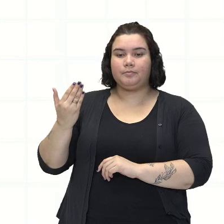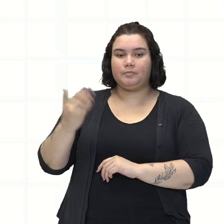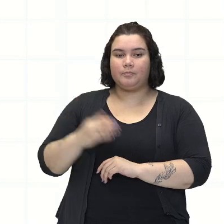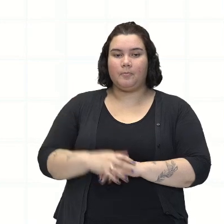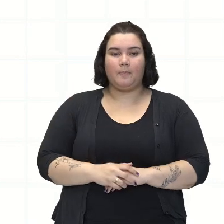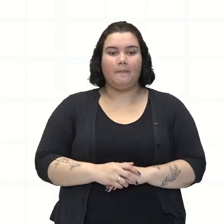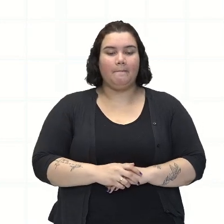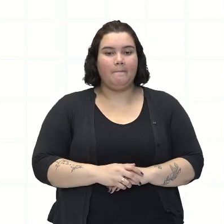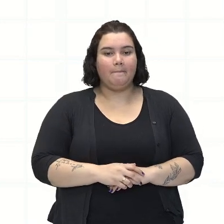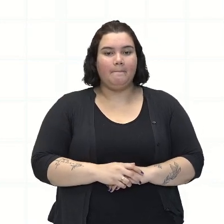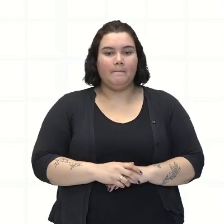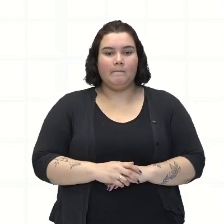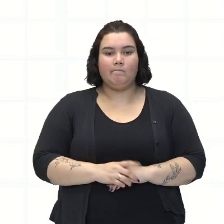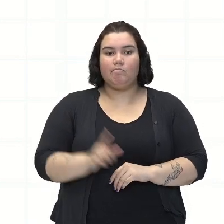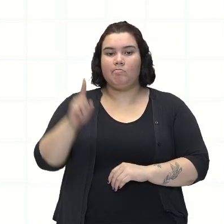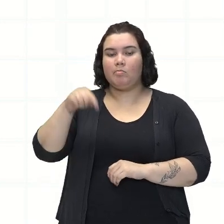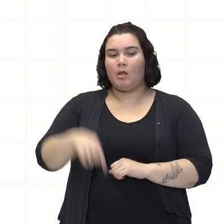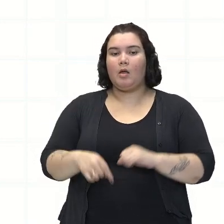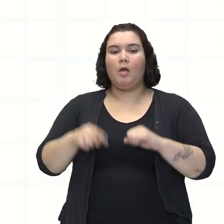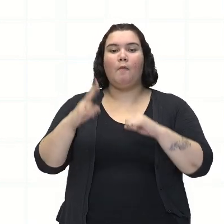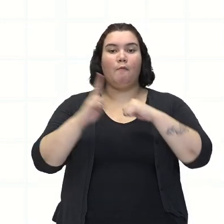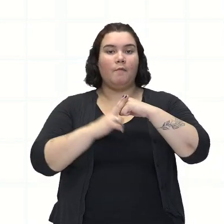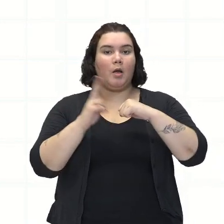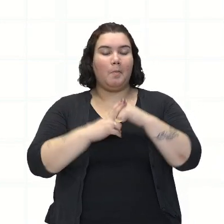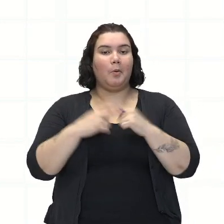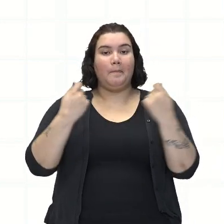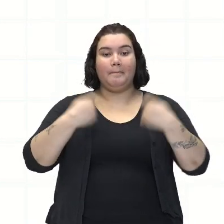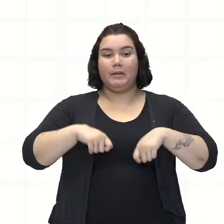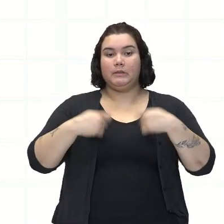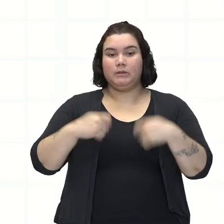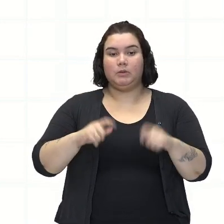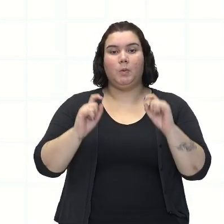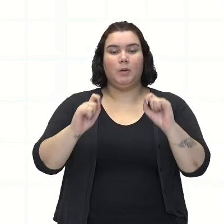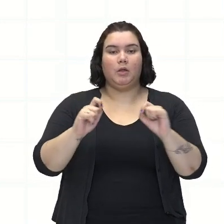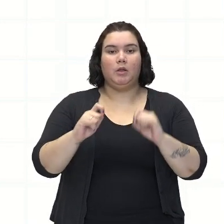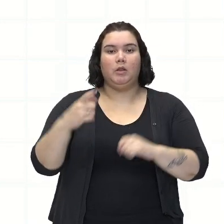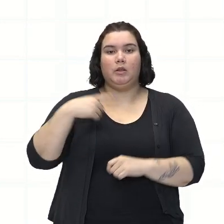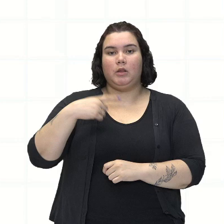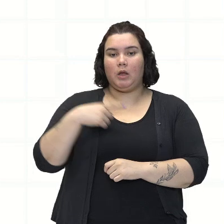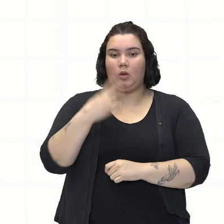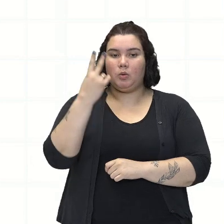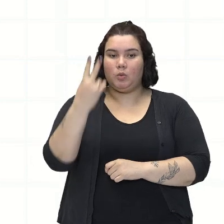São verbos que necessitam